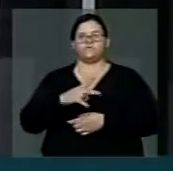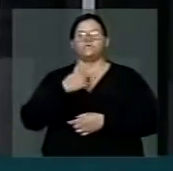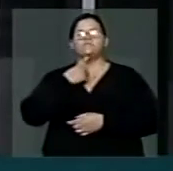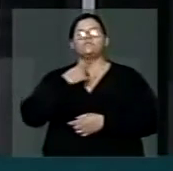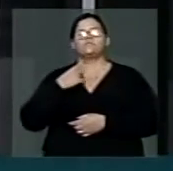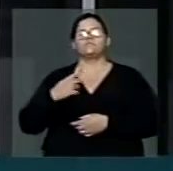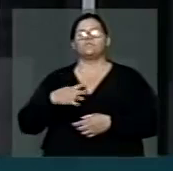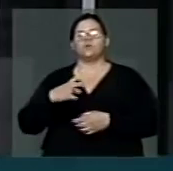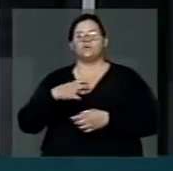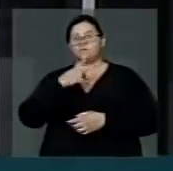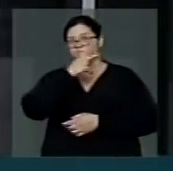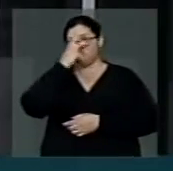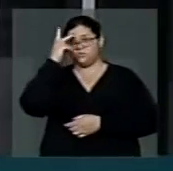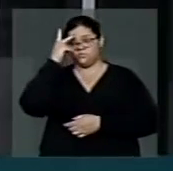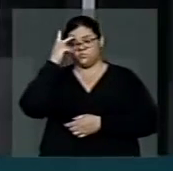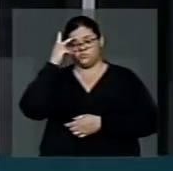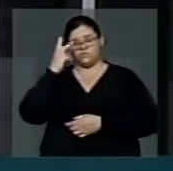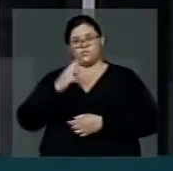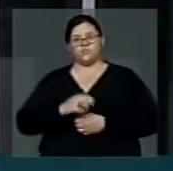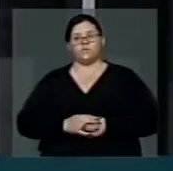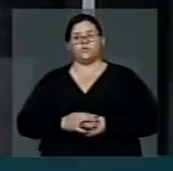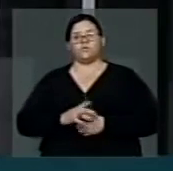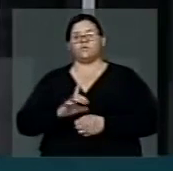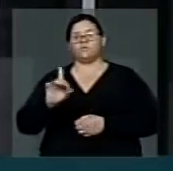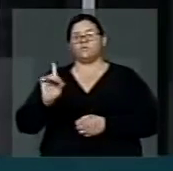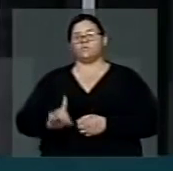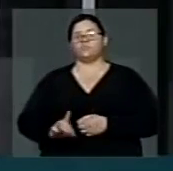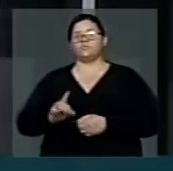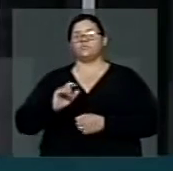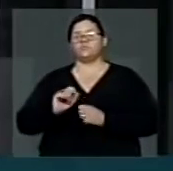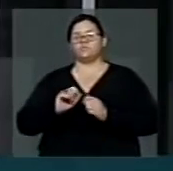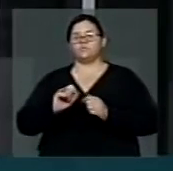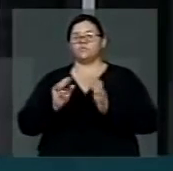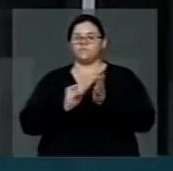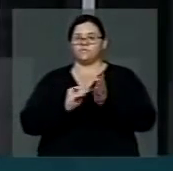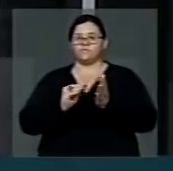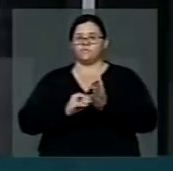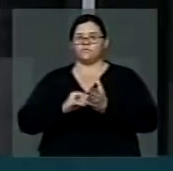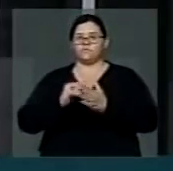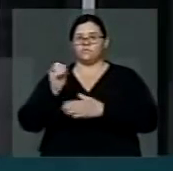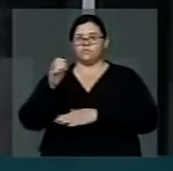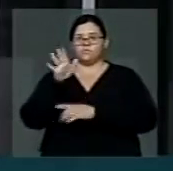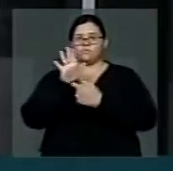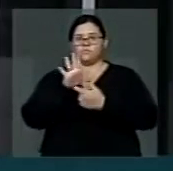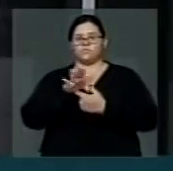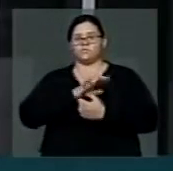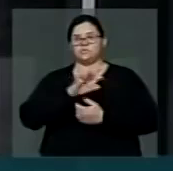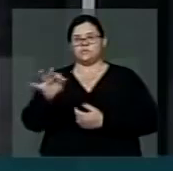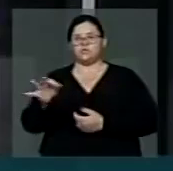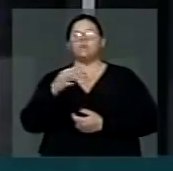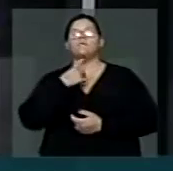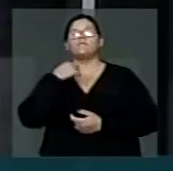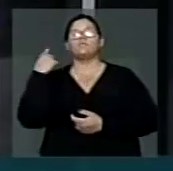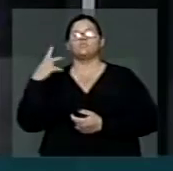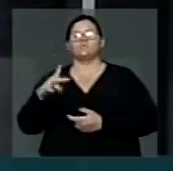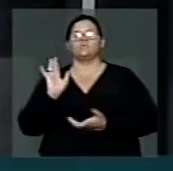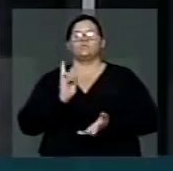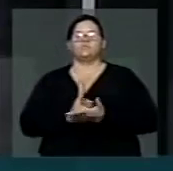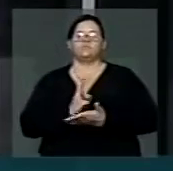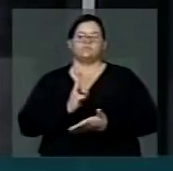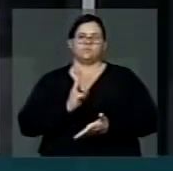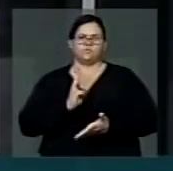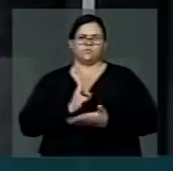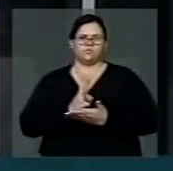vezes pretensiosos áulicos, o direito de desfraudar sua bandeira como a grande e única